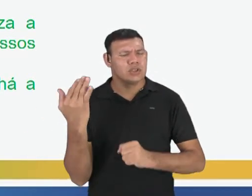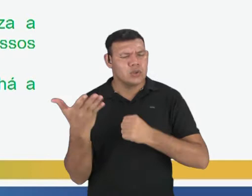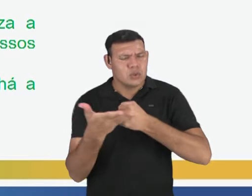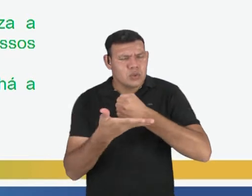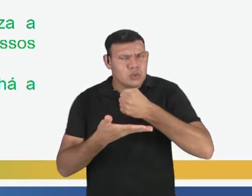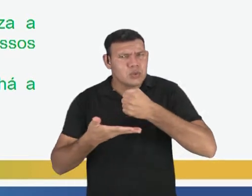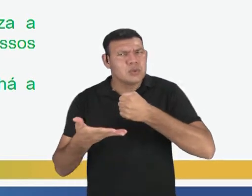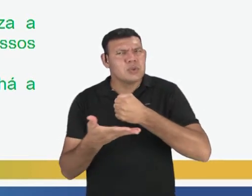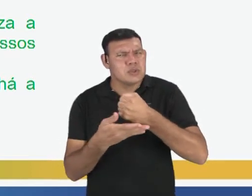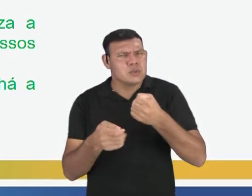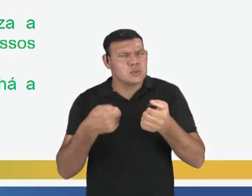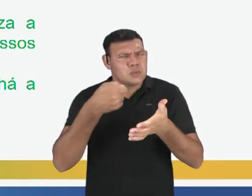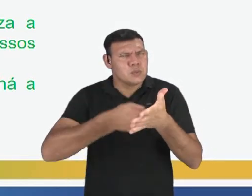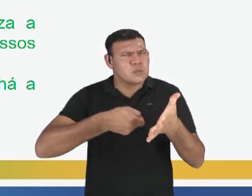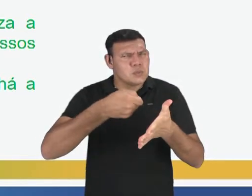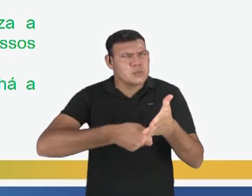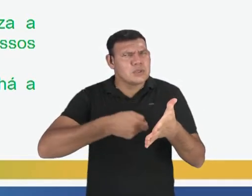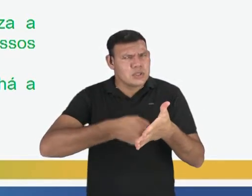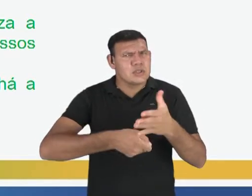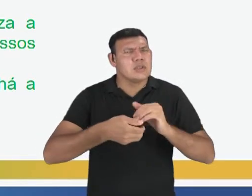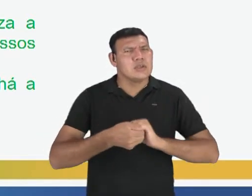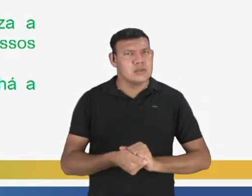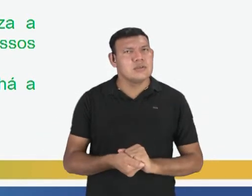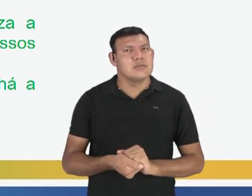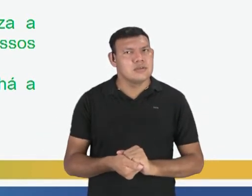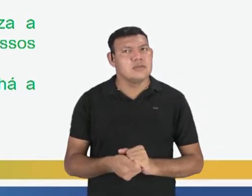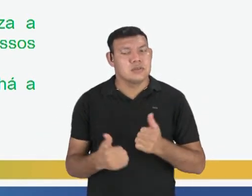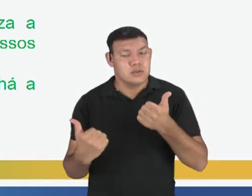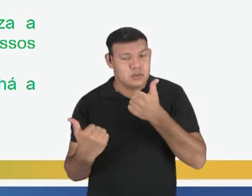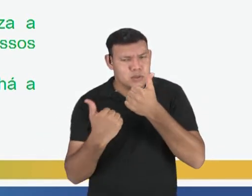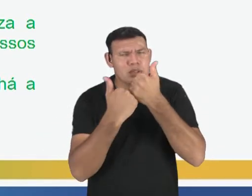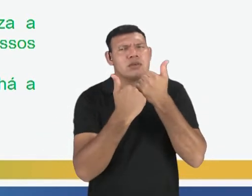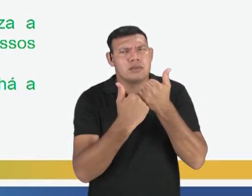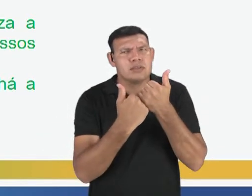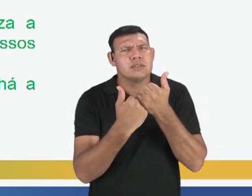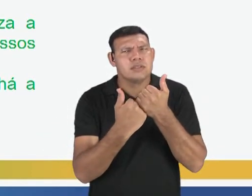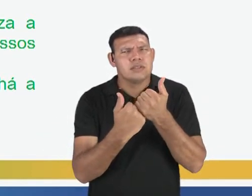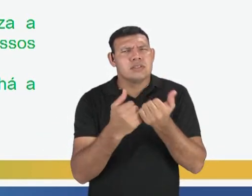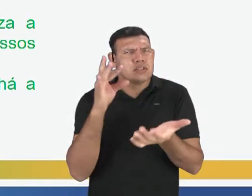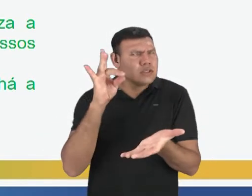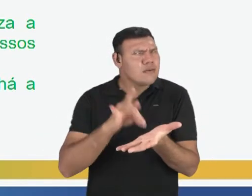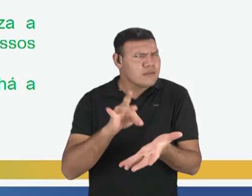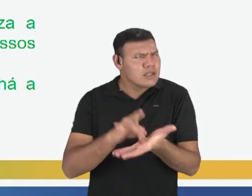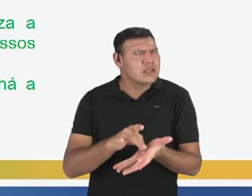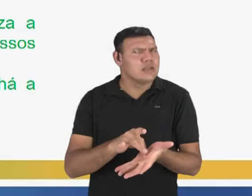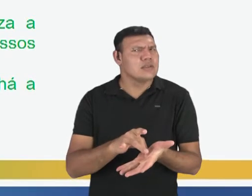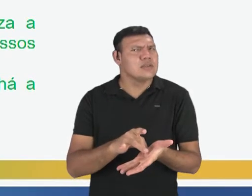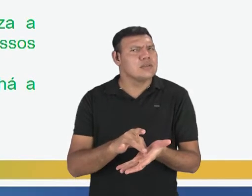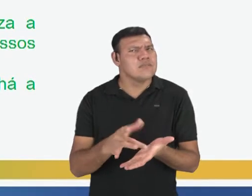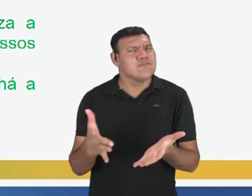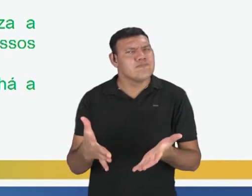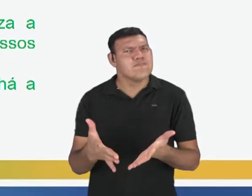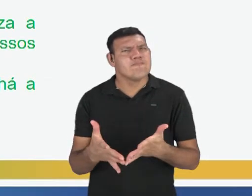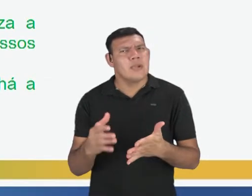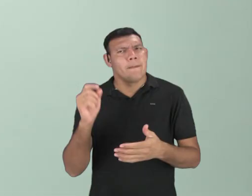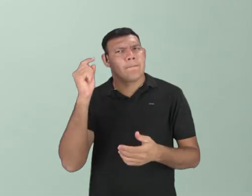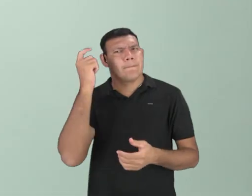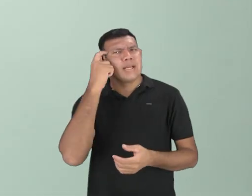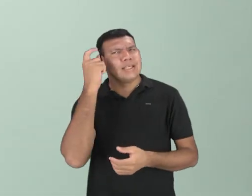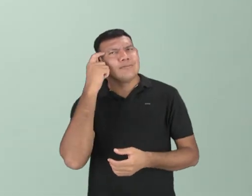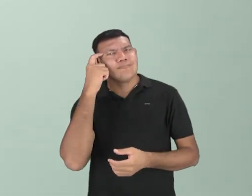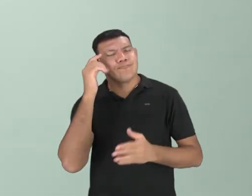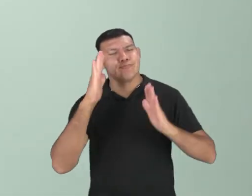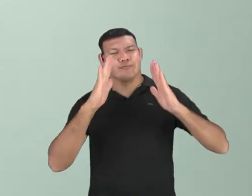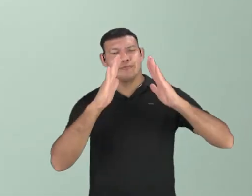sólidos? Realmente, tudo aquilo que a gente tem se apoiado realmente, ele é sólido? Ou seja, você já pensou construir sua casa